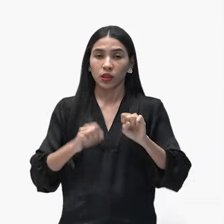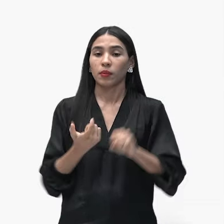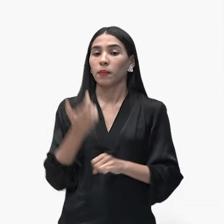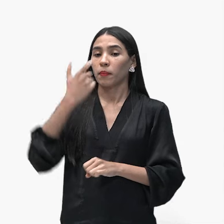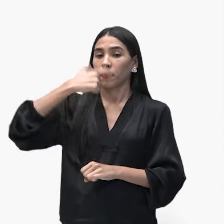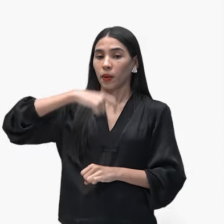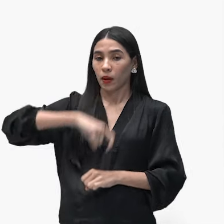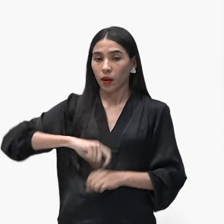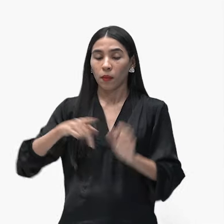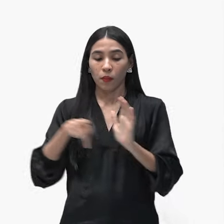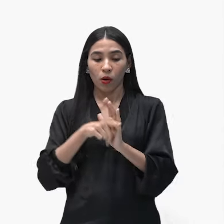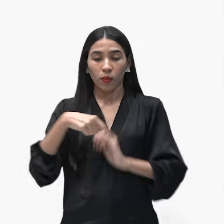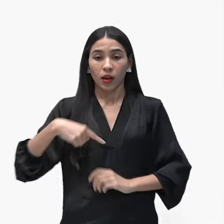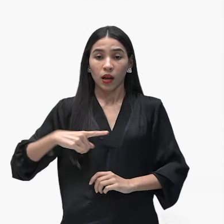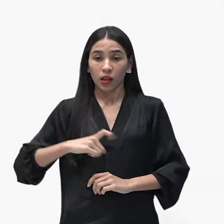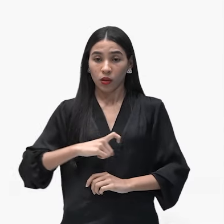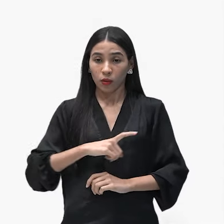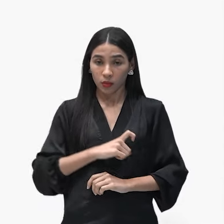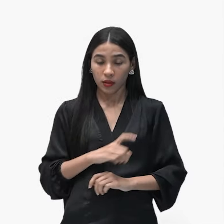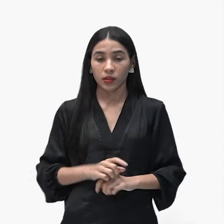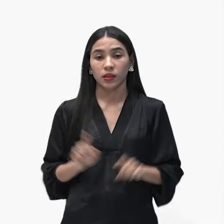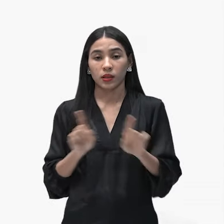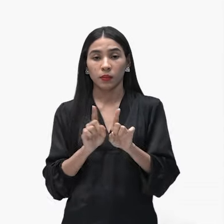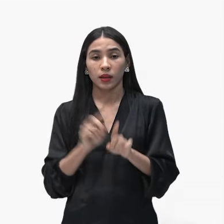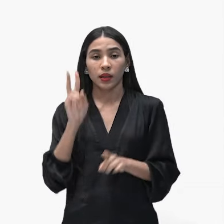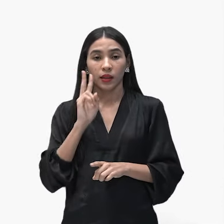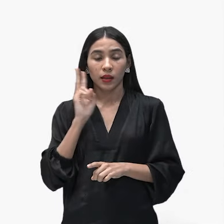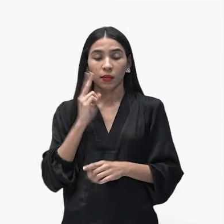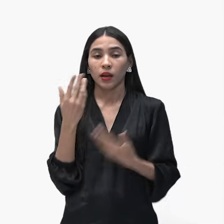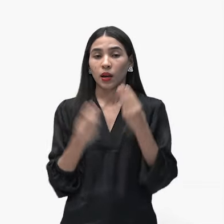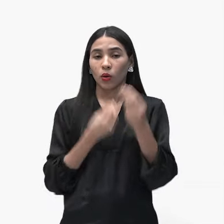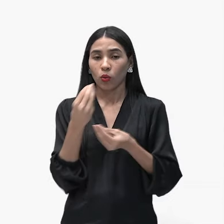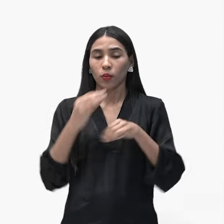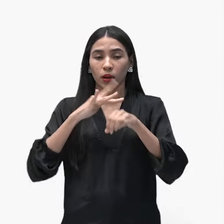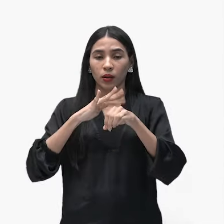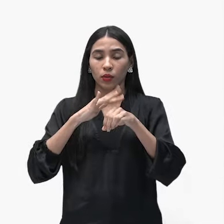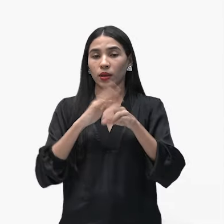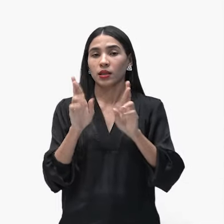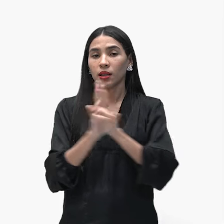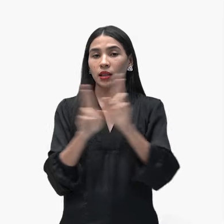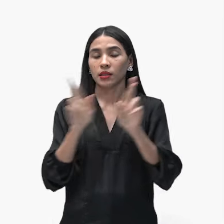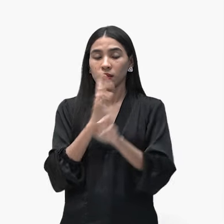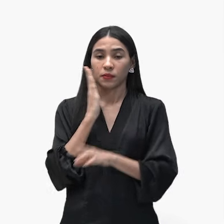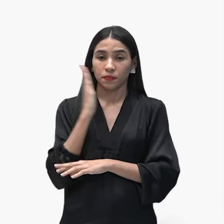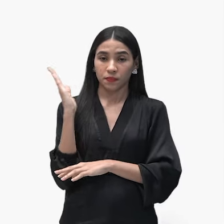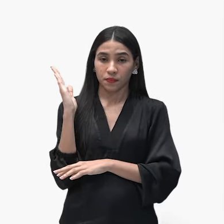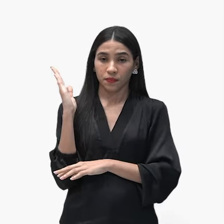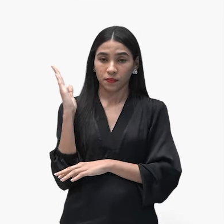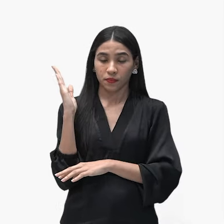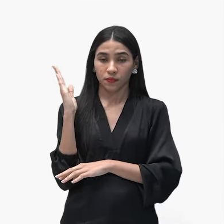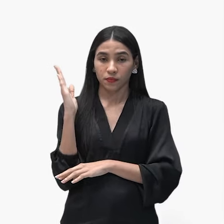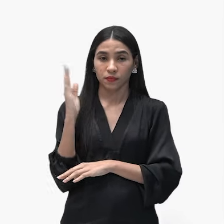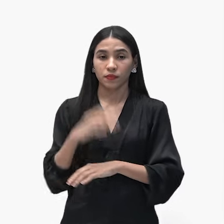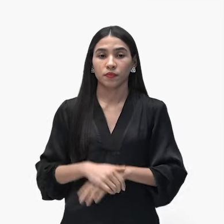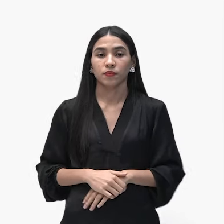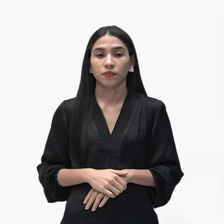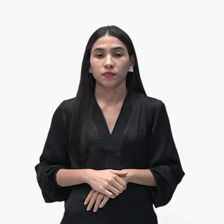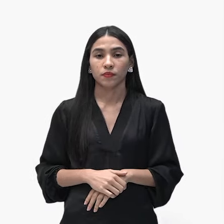da lombriga. E vamos relembrar também doenças relacionadas a essa espécie, que é a famosa